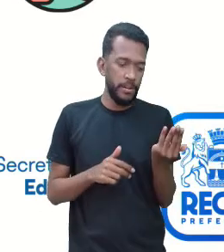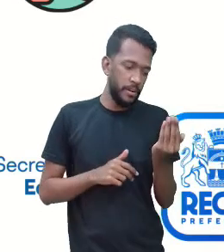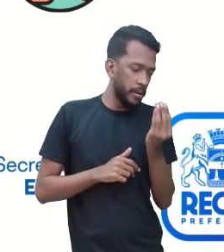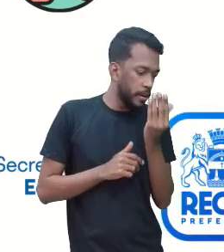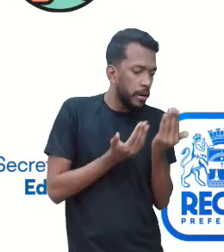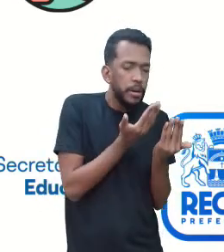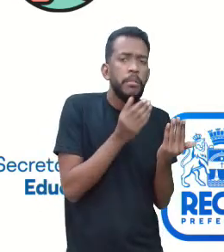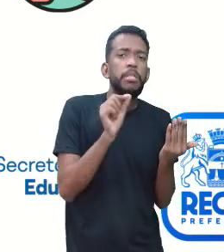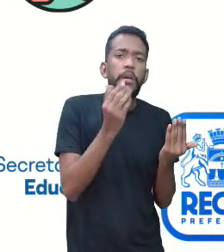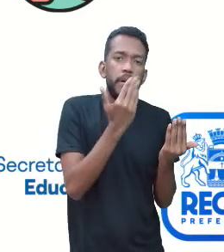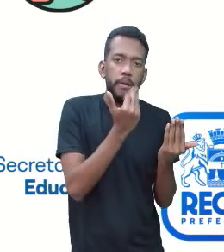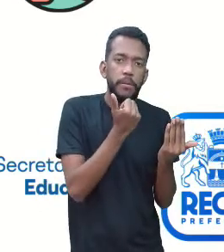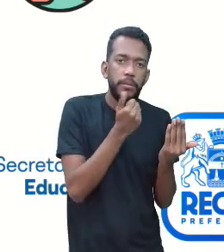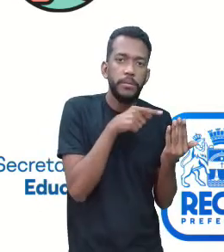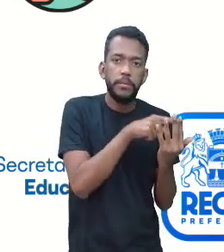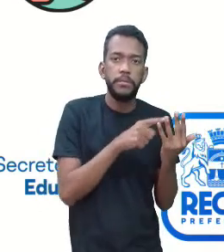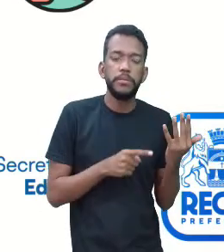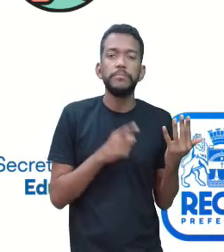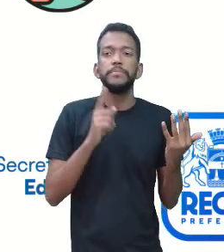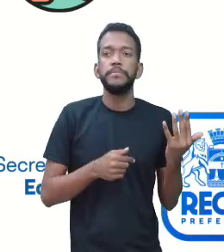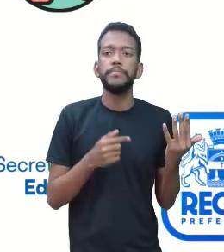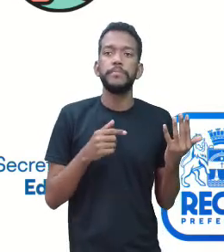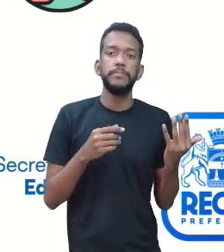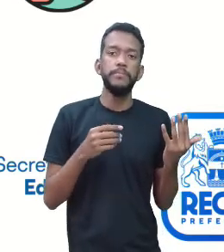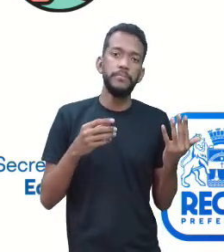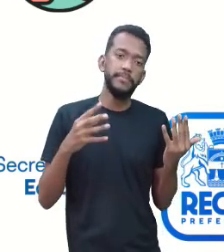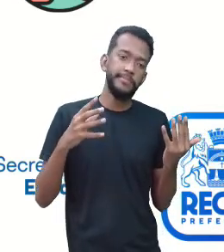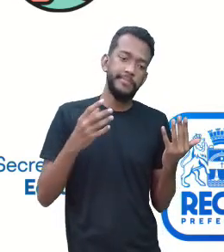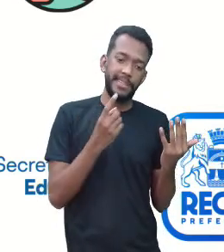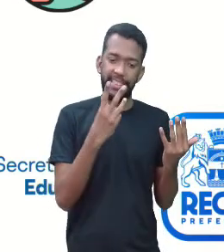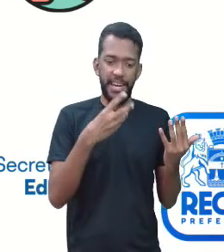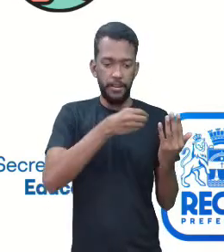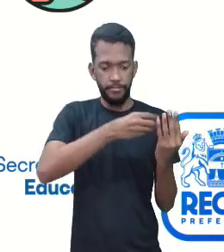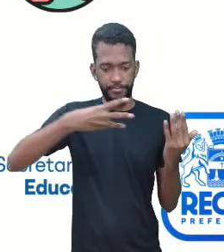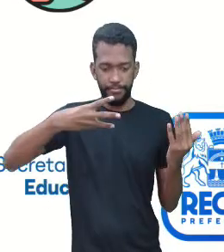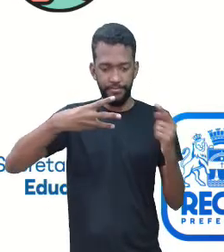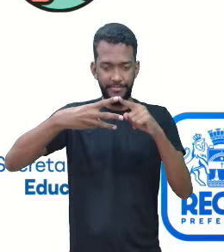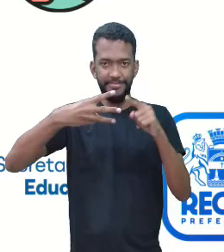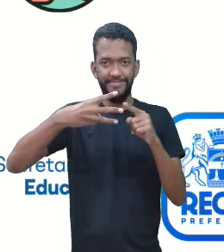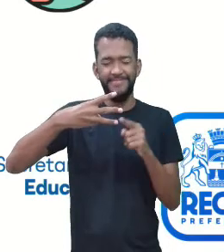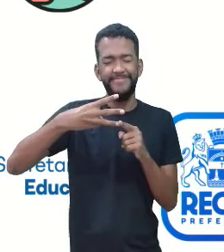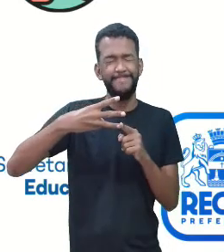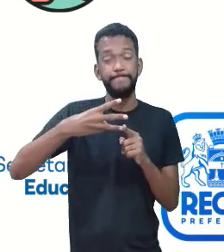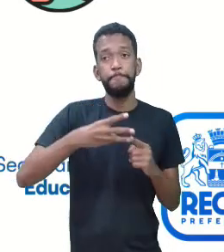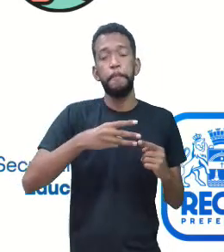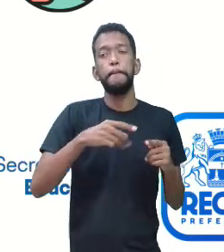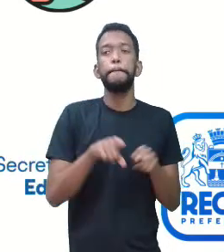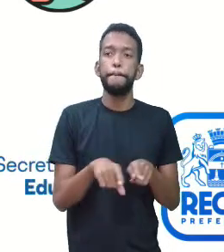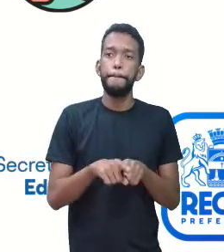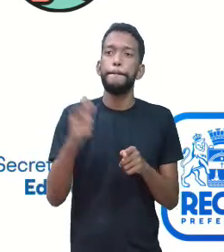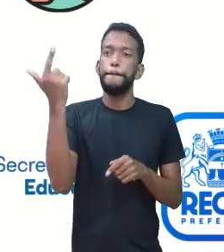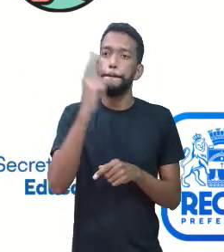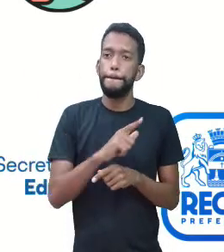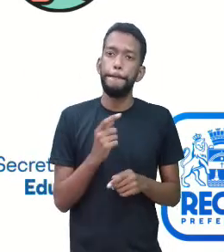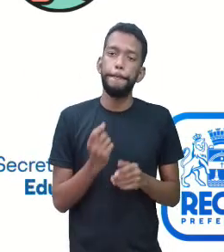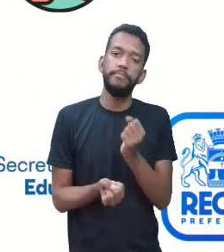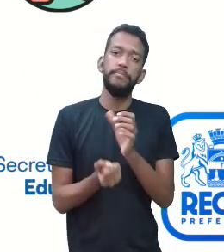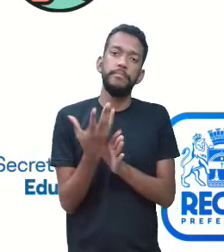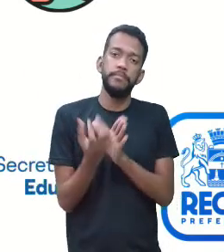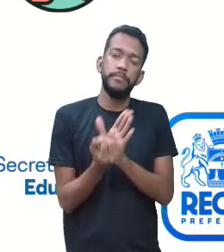aí outros seres e também um outro produtor que tem essa capacidade aí de se